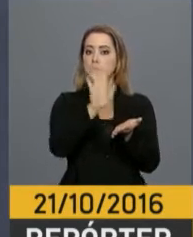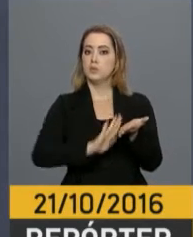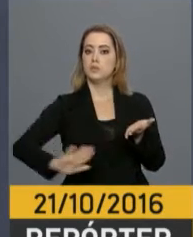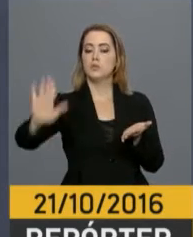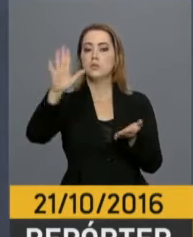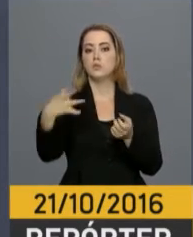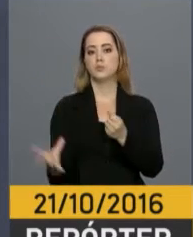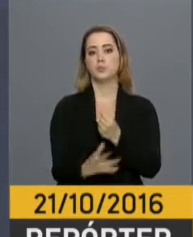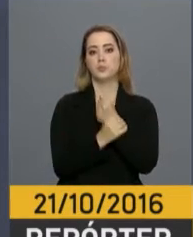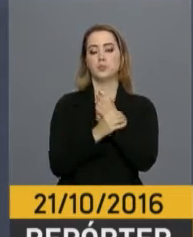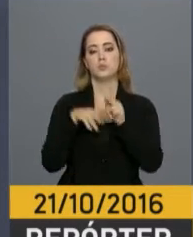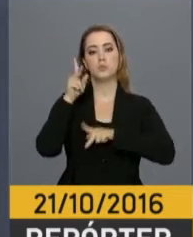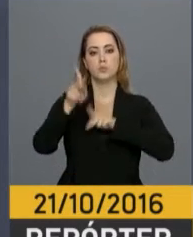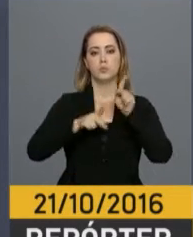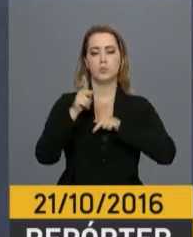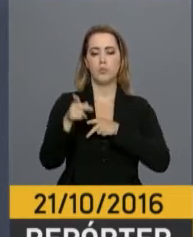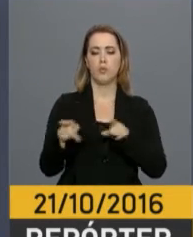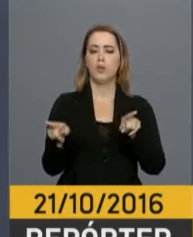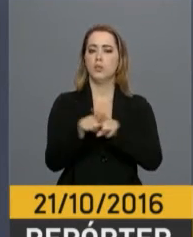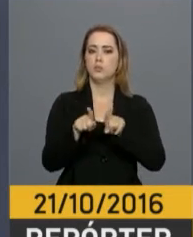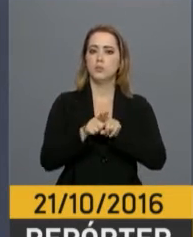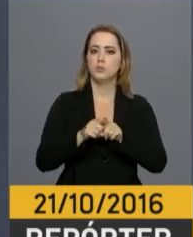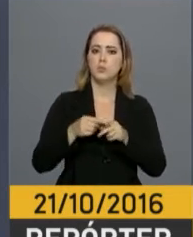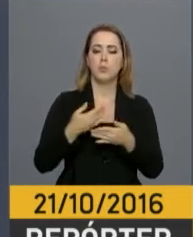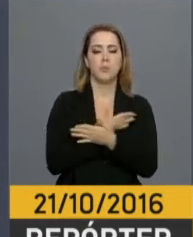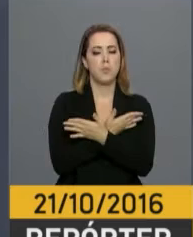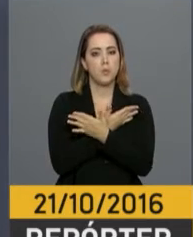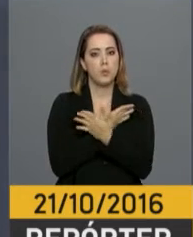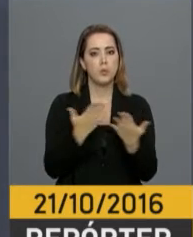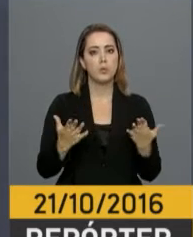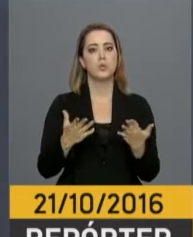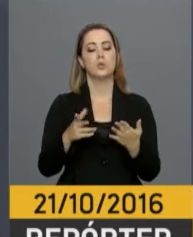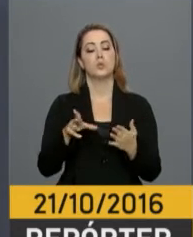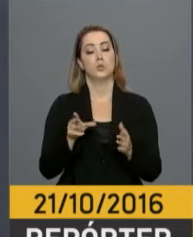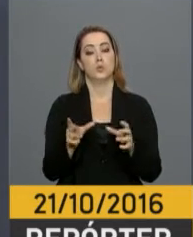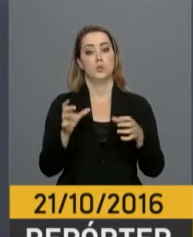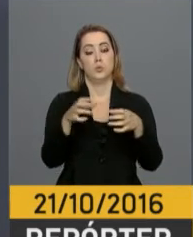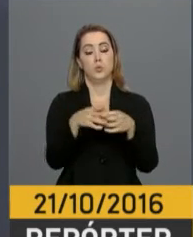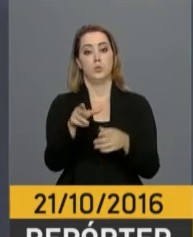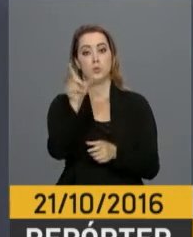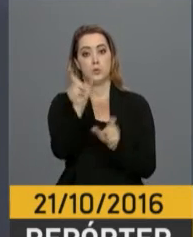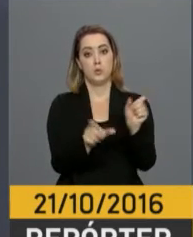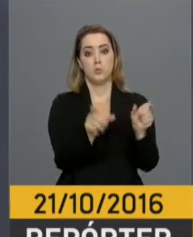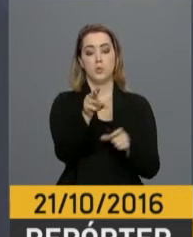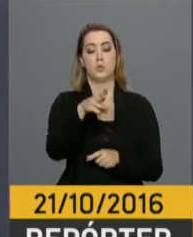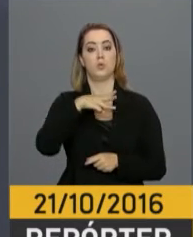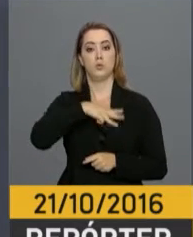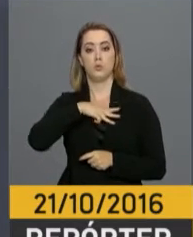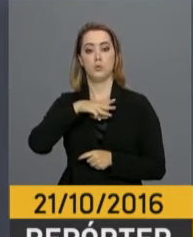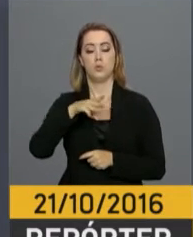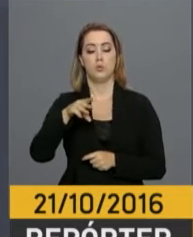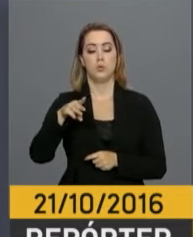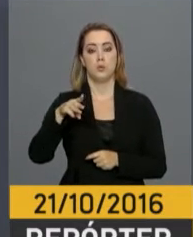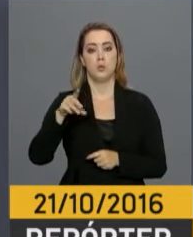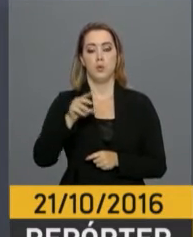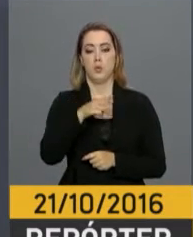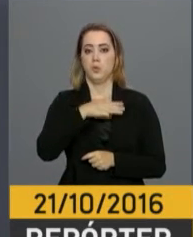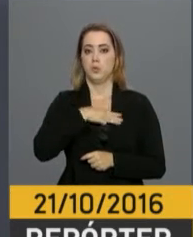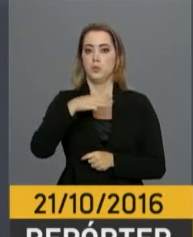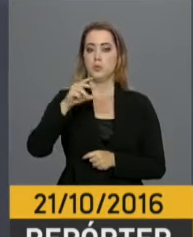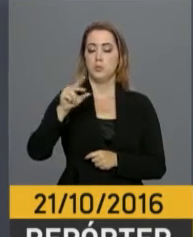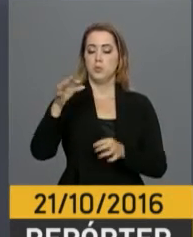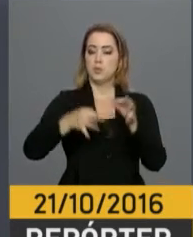cumprimentar os demais membros do Ministério da Justiça e Cidadania aqui presentes.